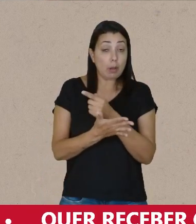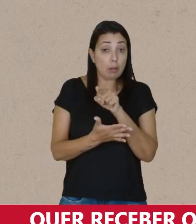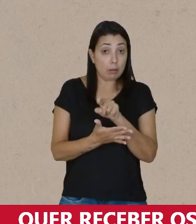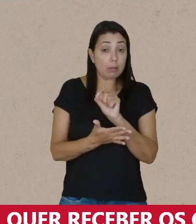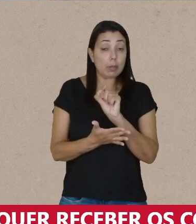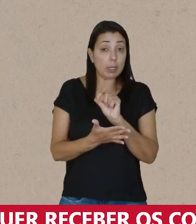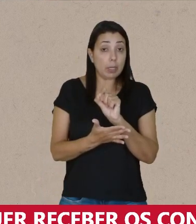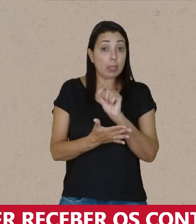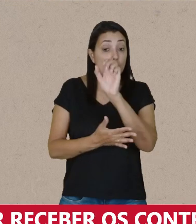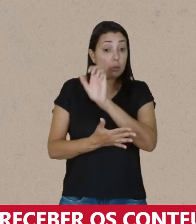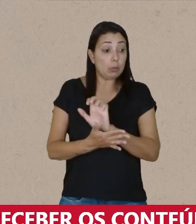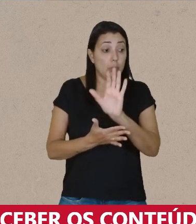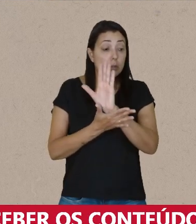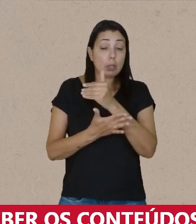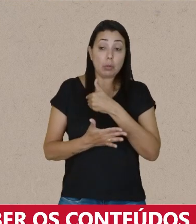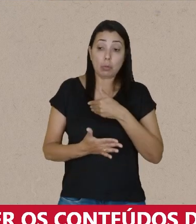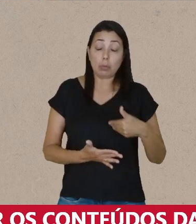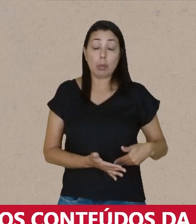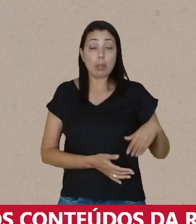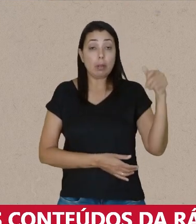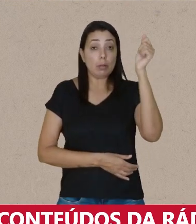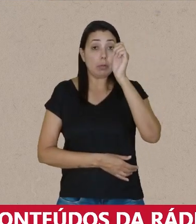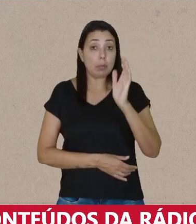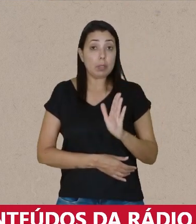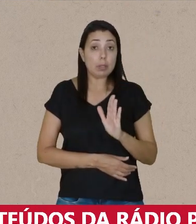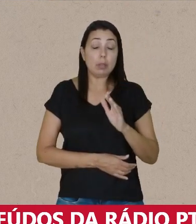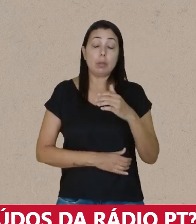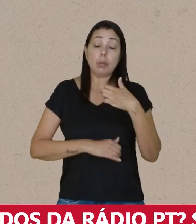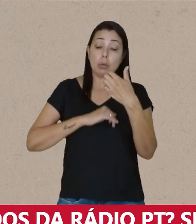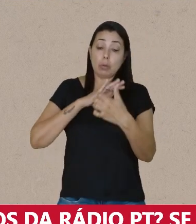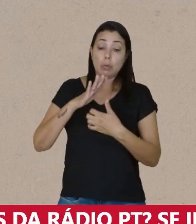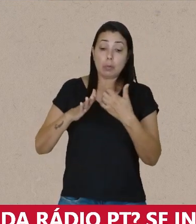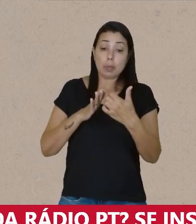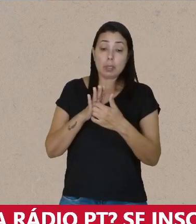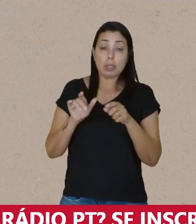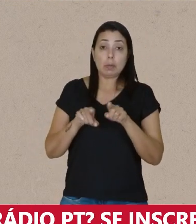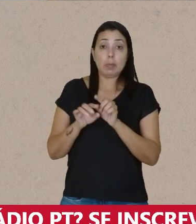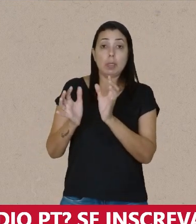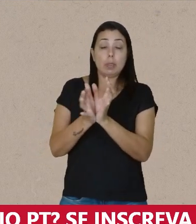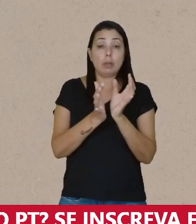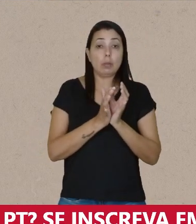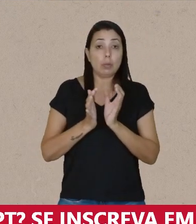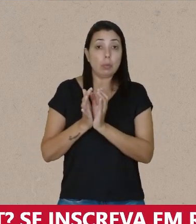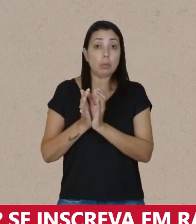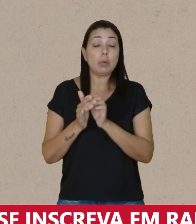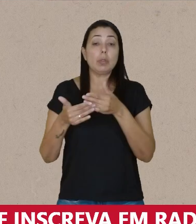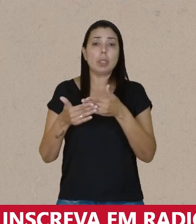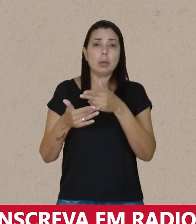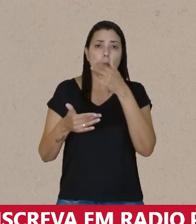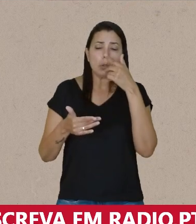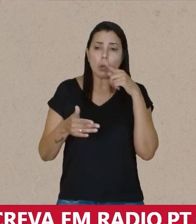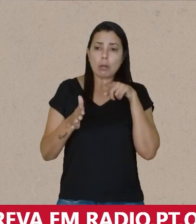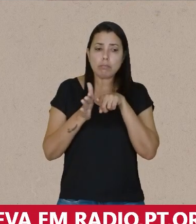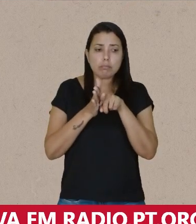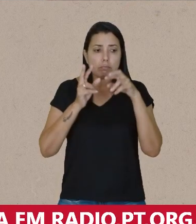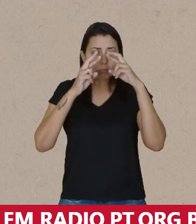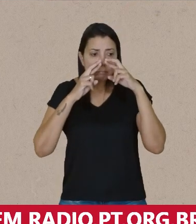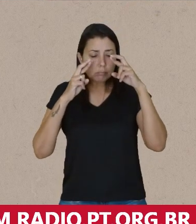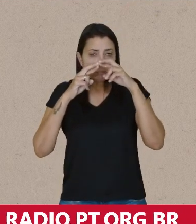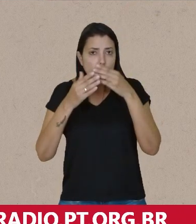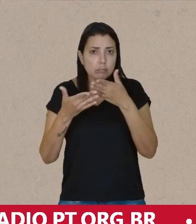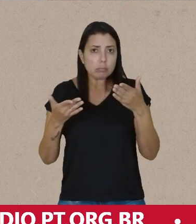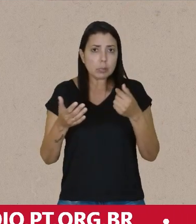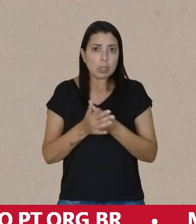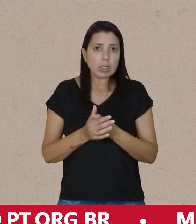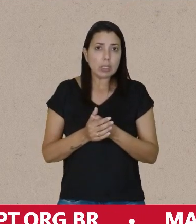do Estado, do governo brasileiro, com o empresariado e com um grupo de lobistas, assim,